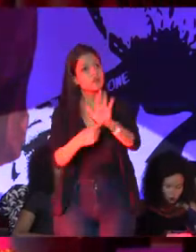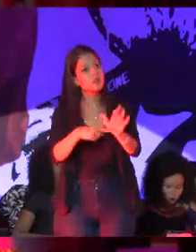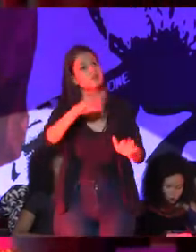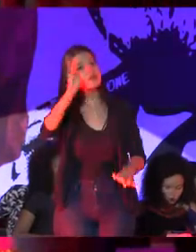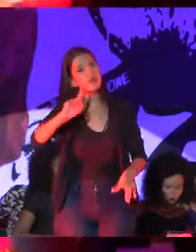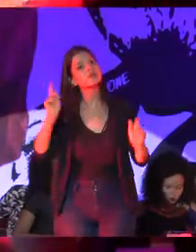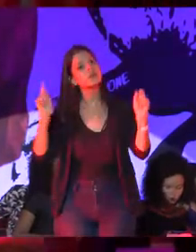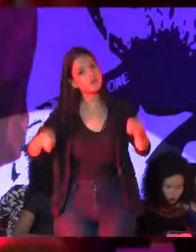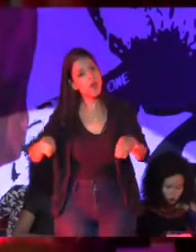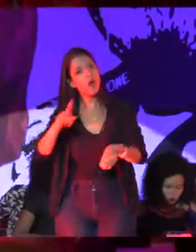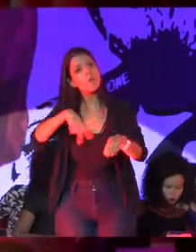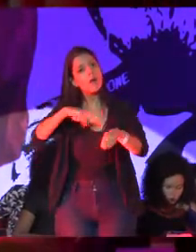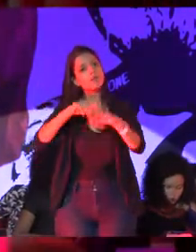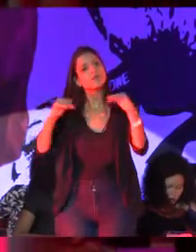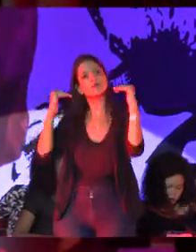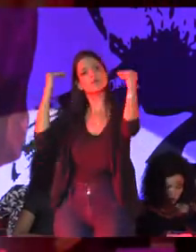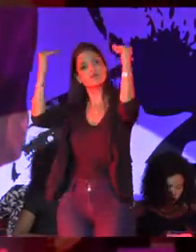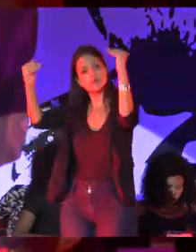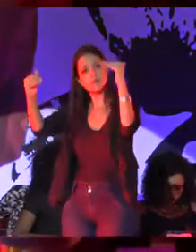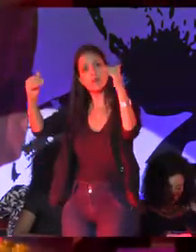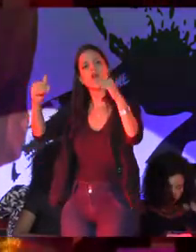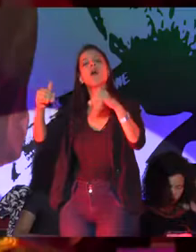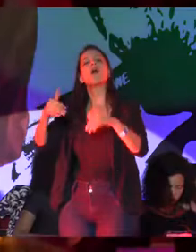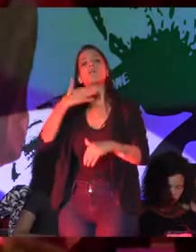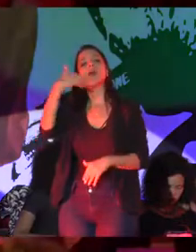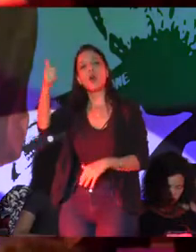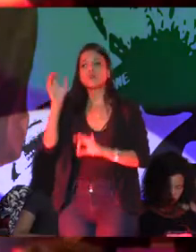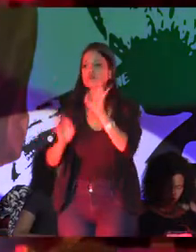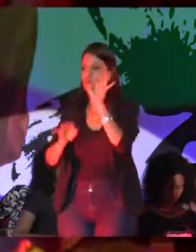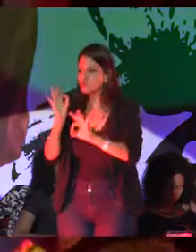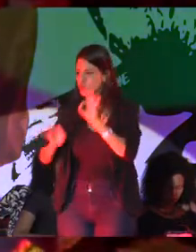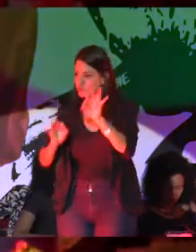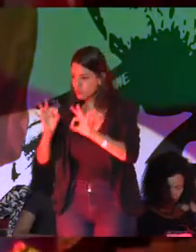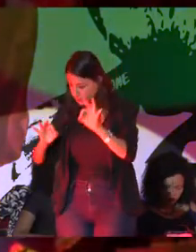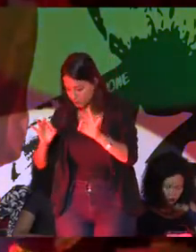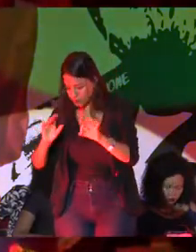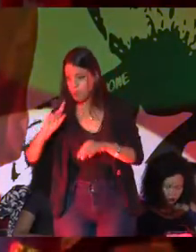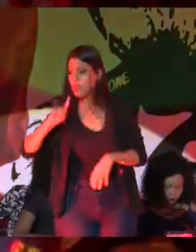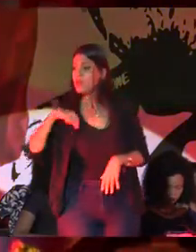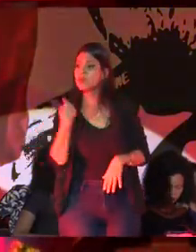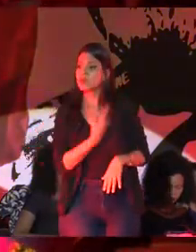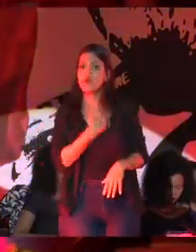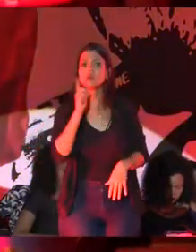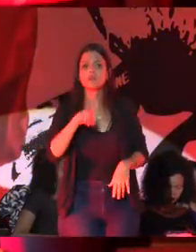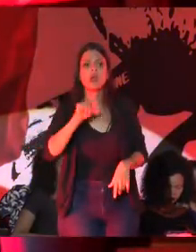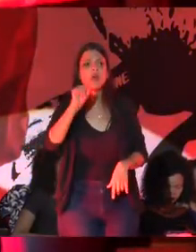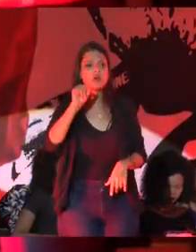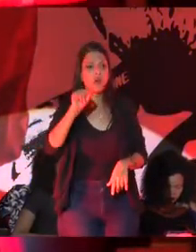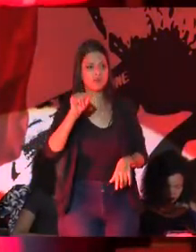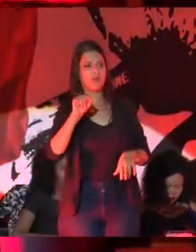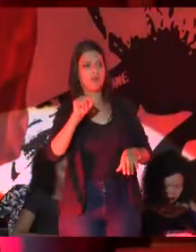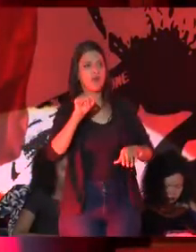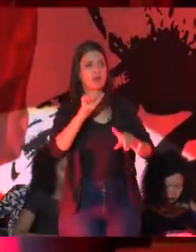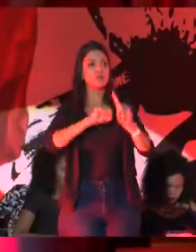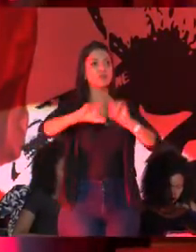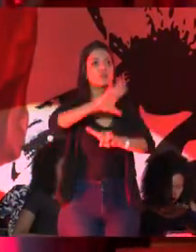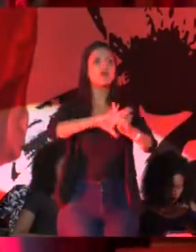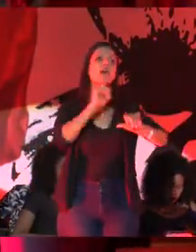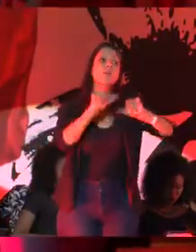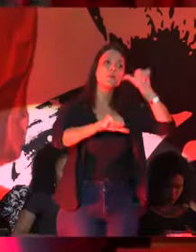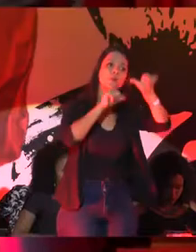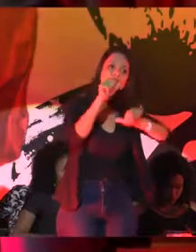soberano, respeitado, melhor e mais justo. Somos a expressão de um projeto de mudança social